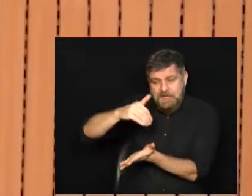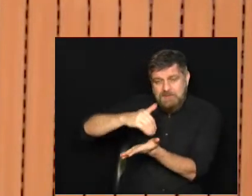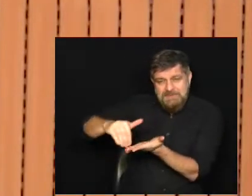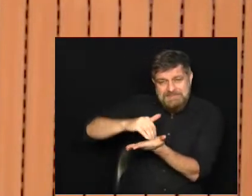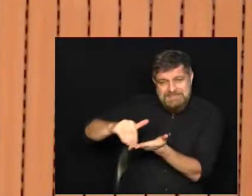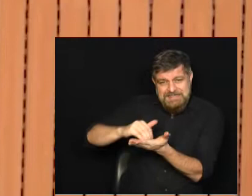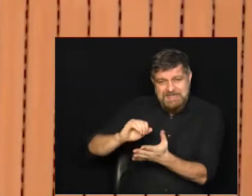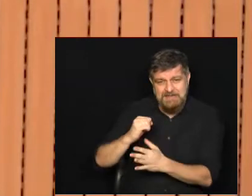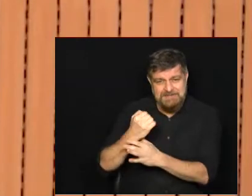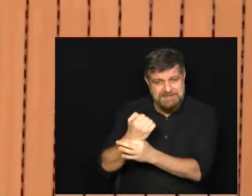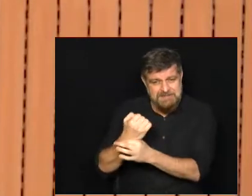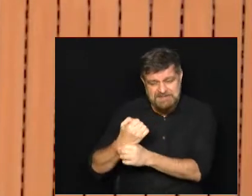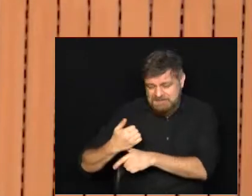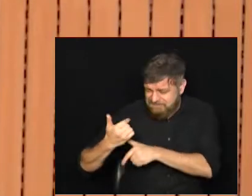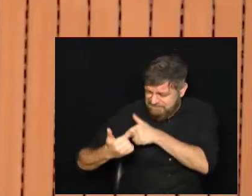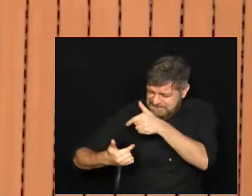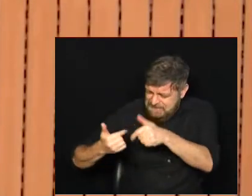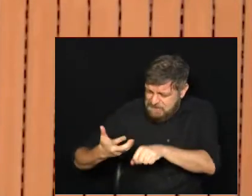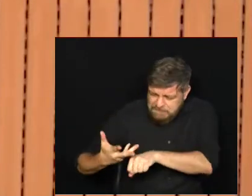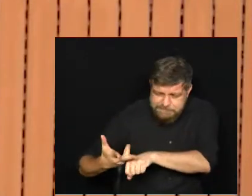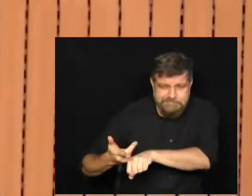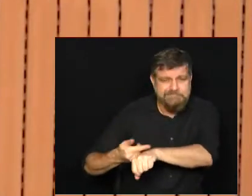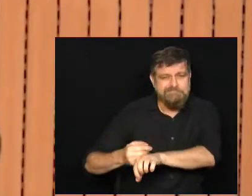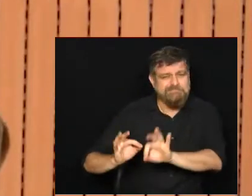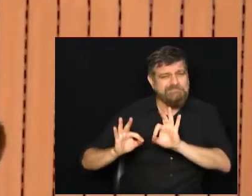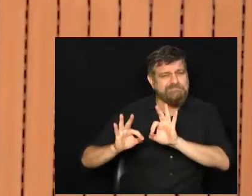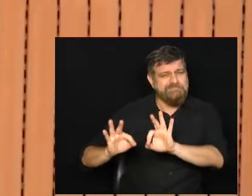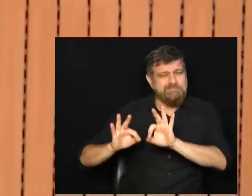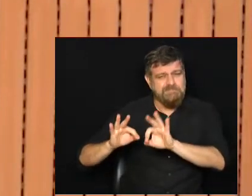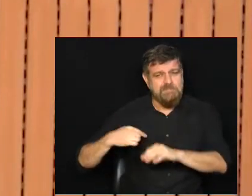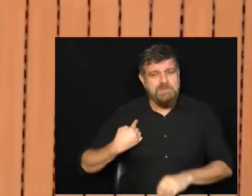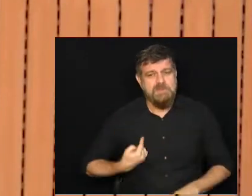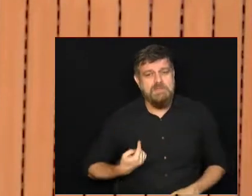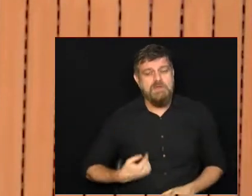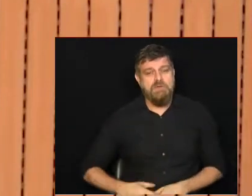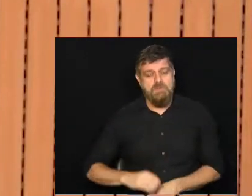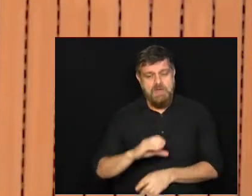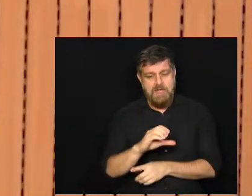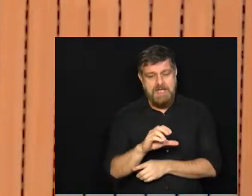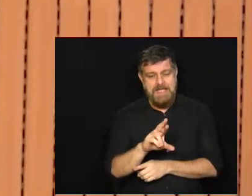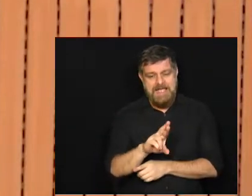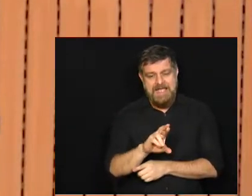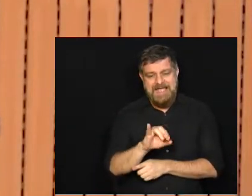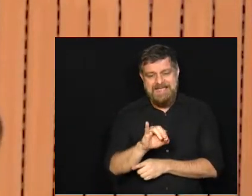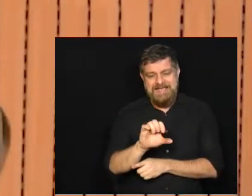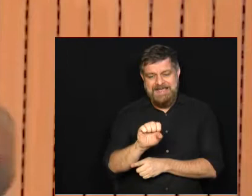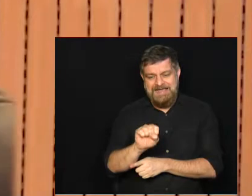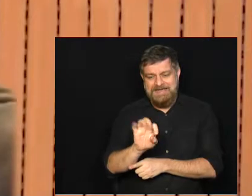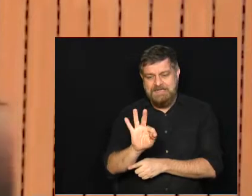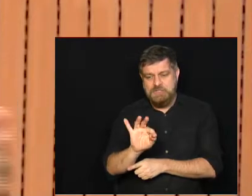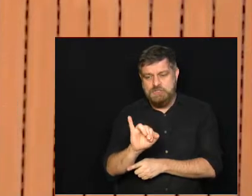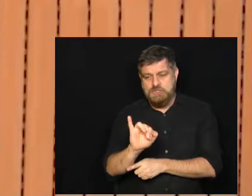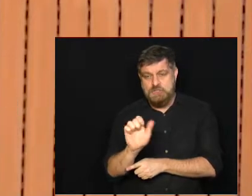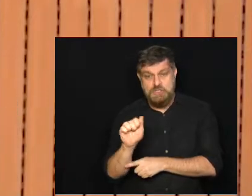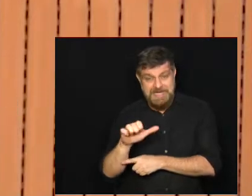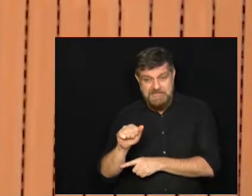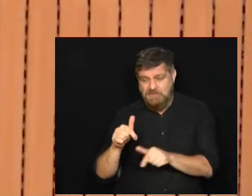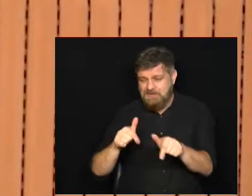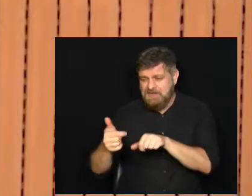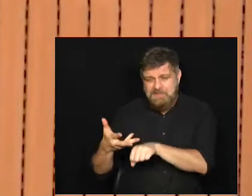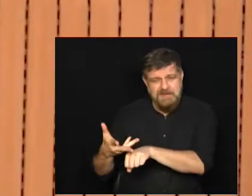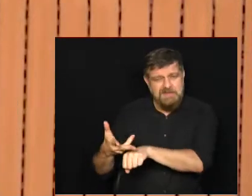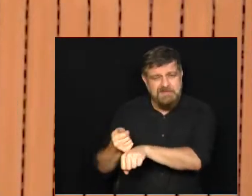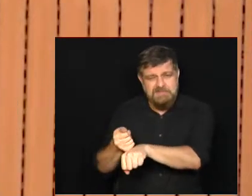de Segurança, que tem feito um excelente trabalho, o DIB, que é o nosso Cristiano, que vem fazendo um trabalho excelente na